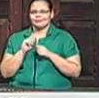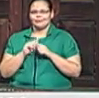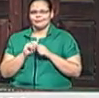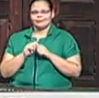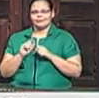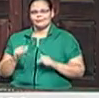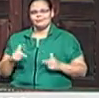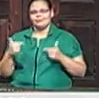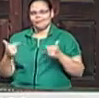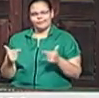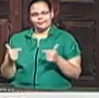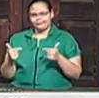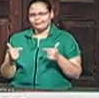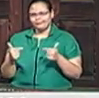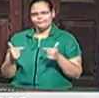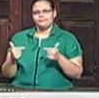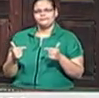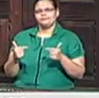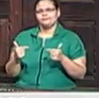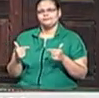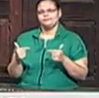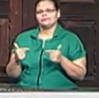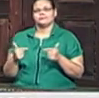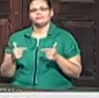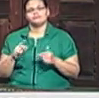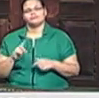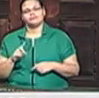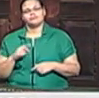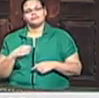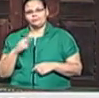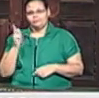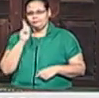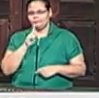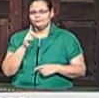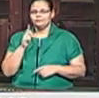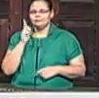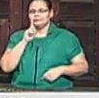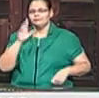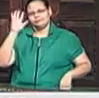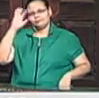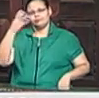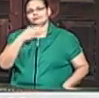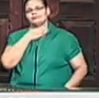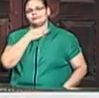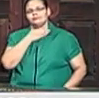eficientes e eficazes para o vencimento da crise.